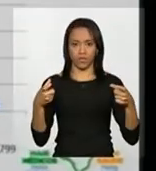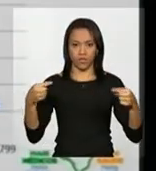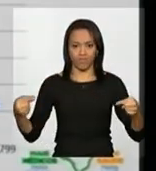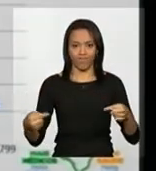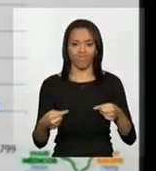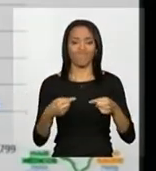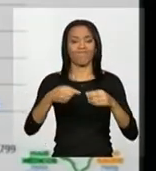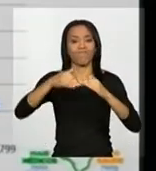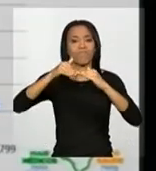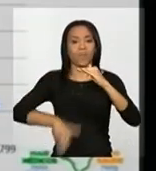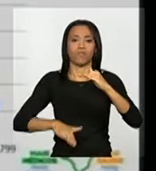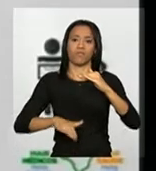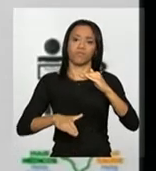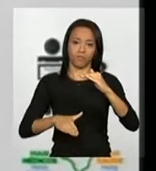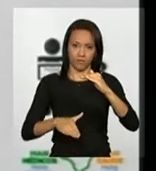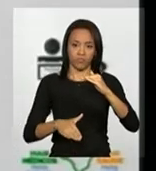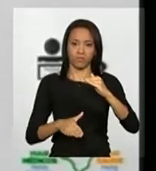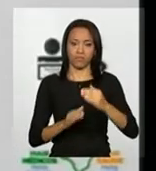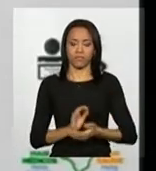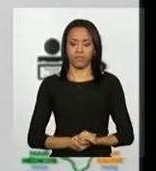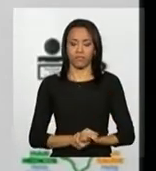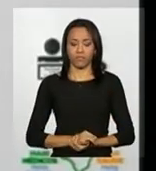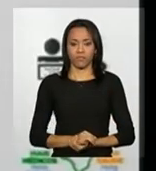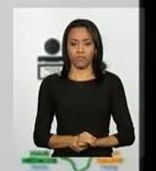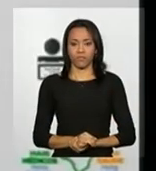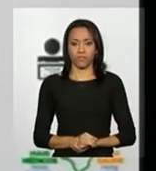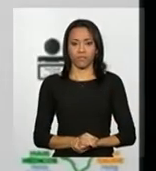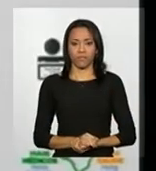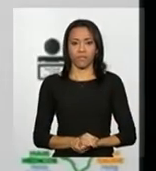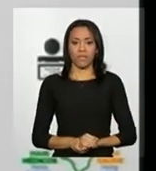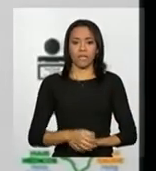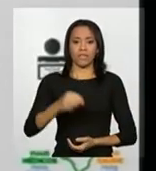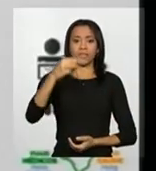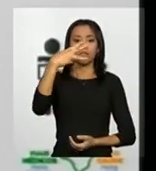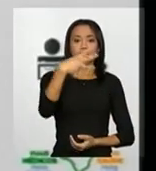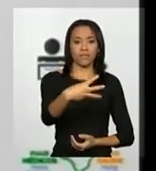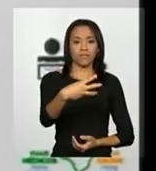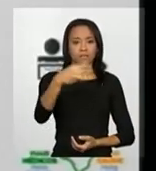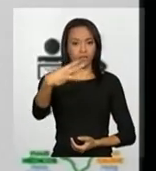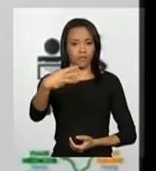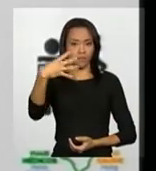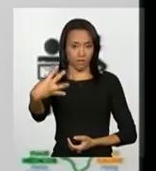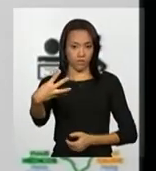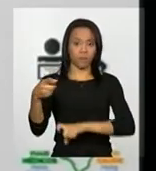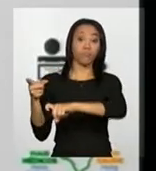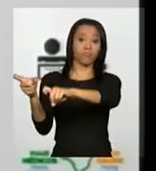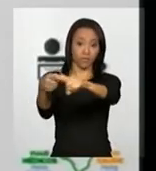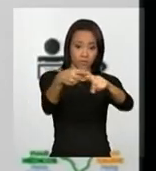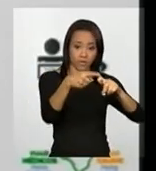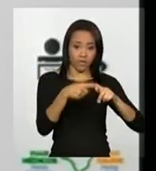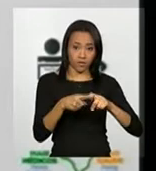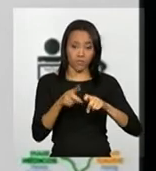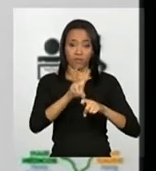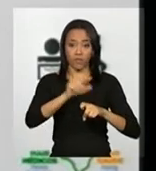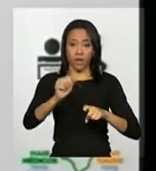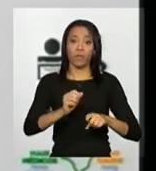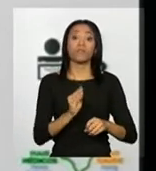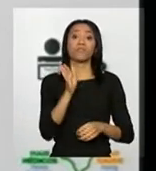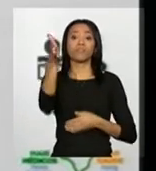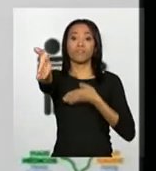baixo e muito baixo próximo eh o 334 médicos vão para